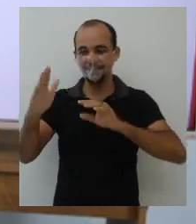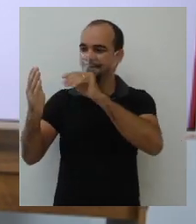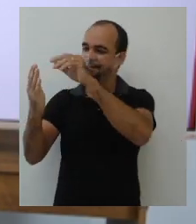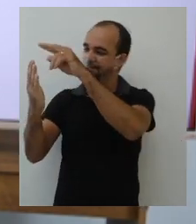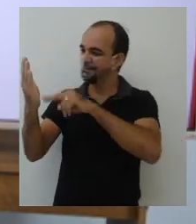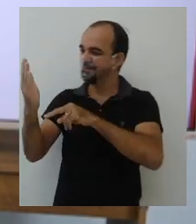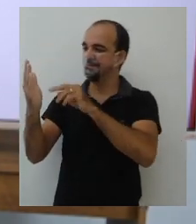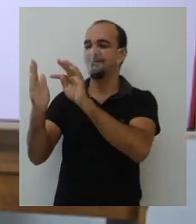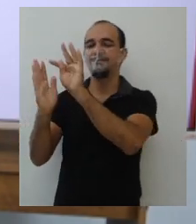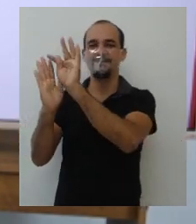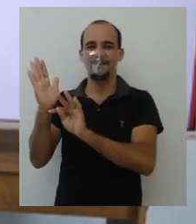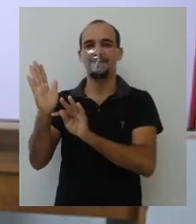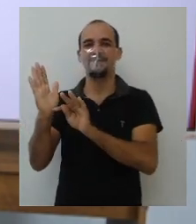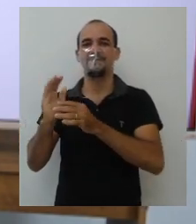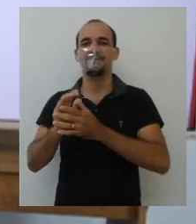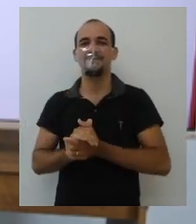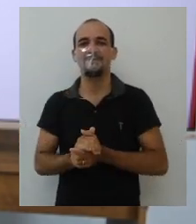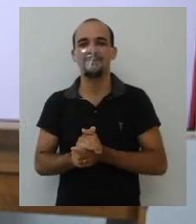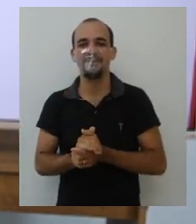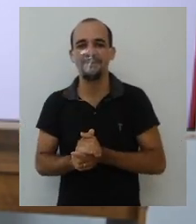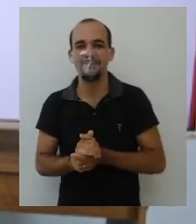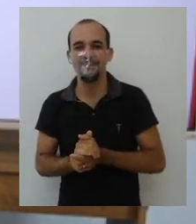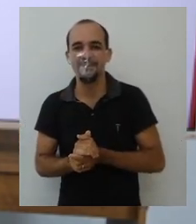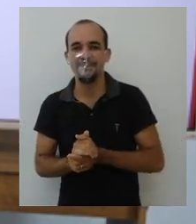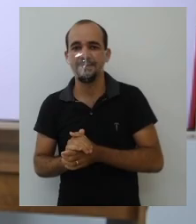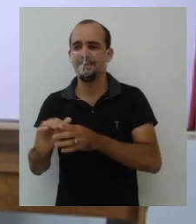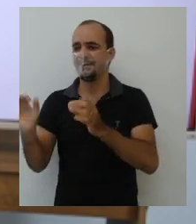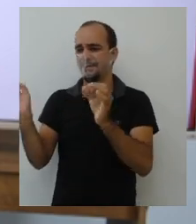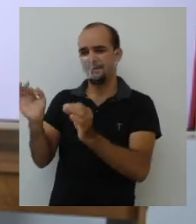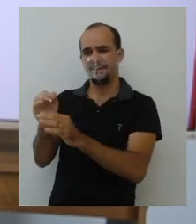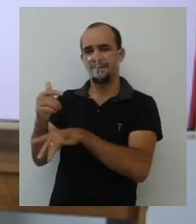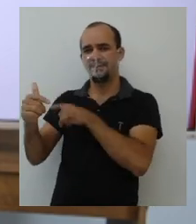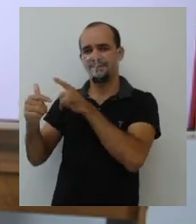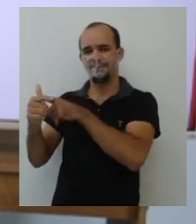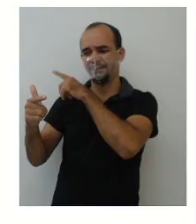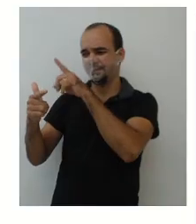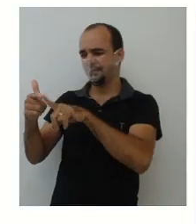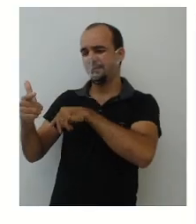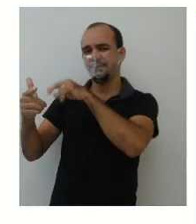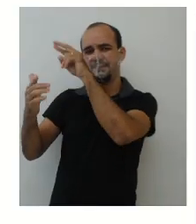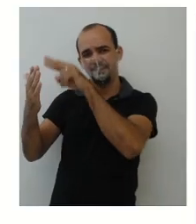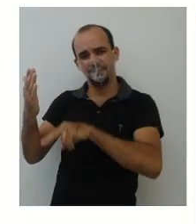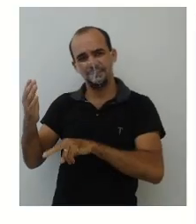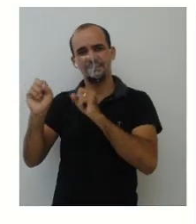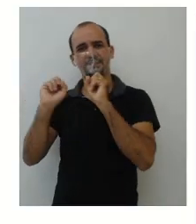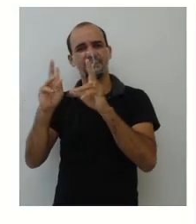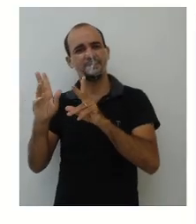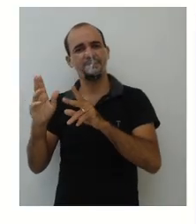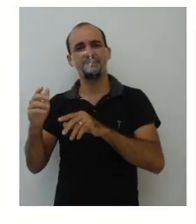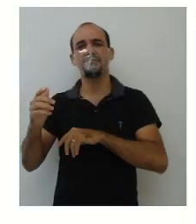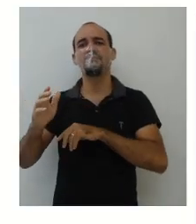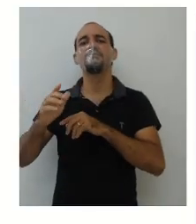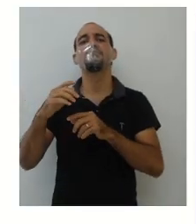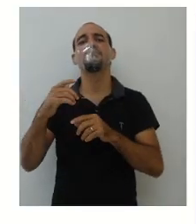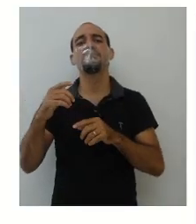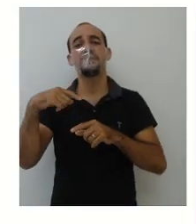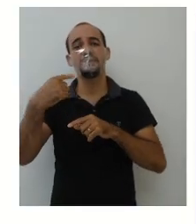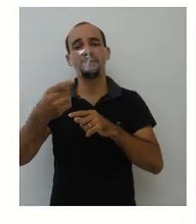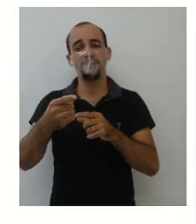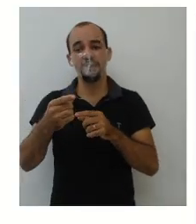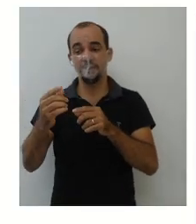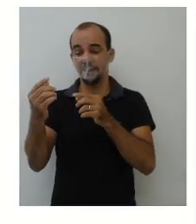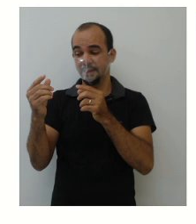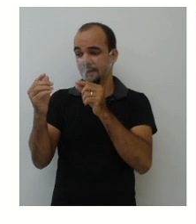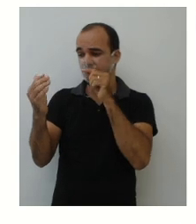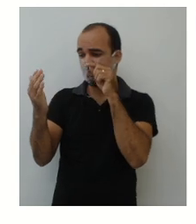o resumo. Quando você terminar de fazer essas 2 leituras, o segundo passo é você grifar e marcar